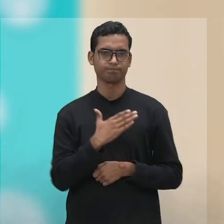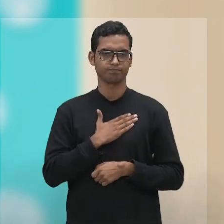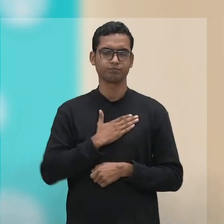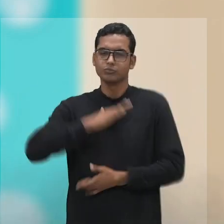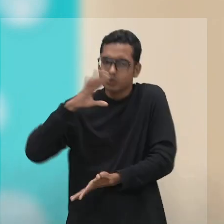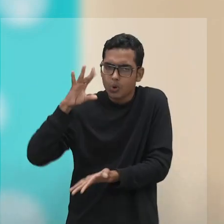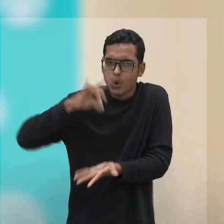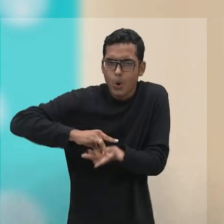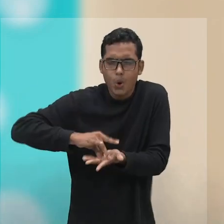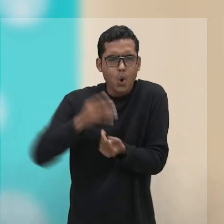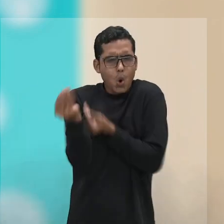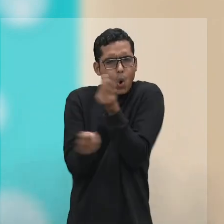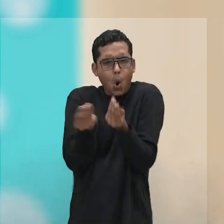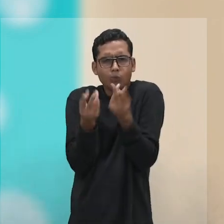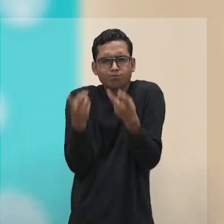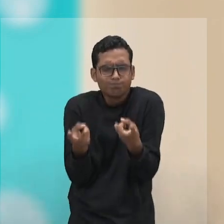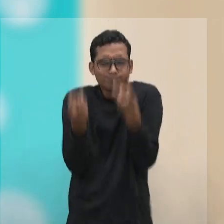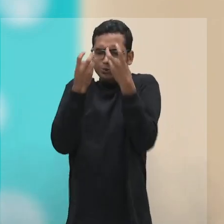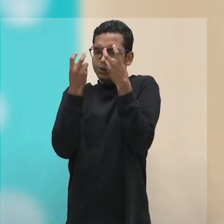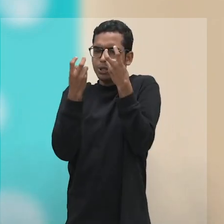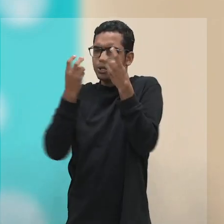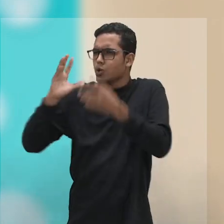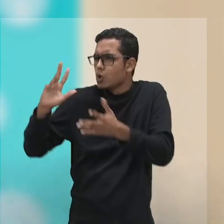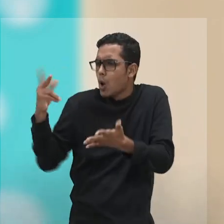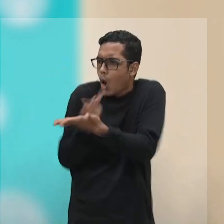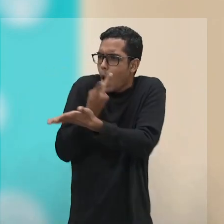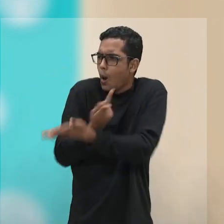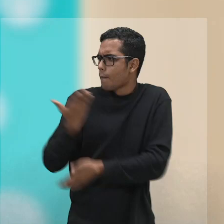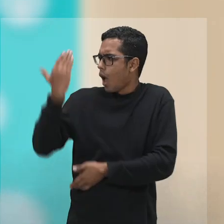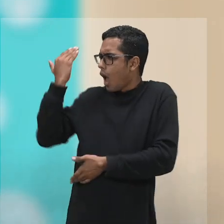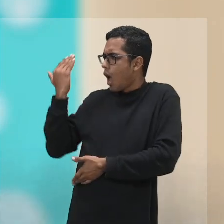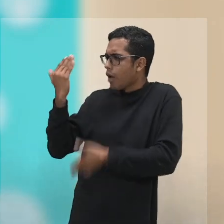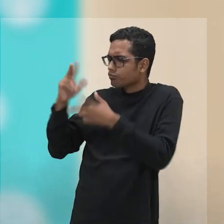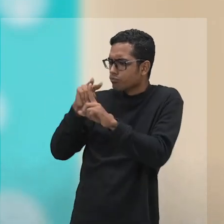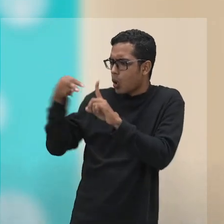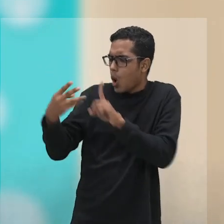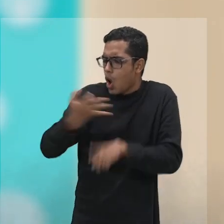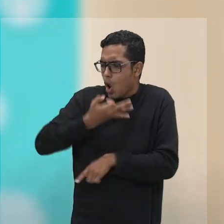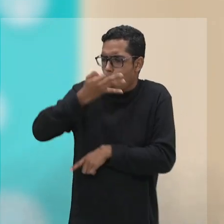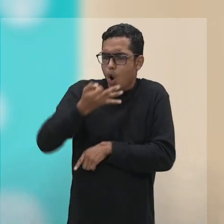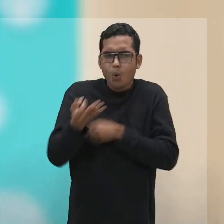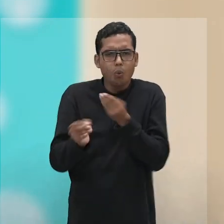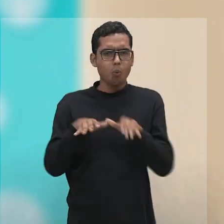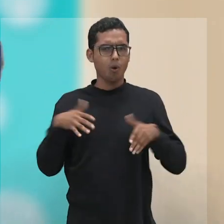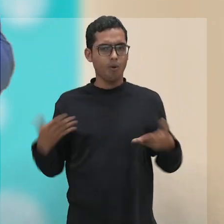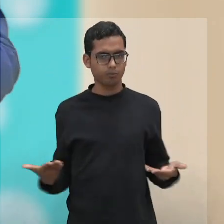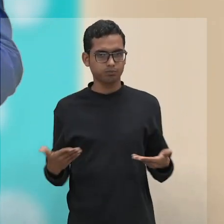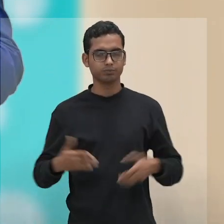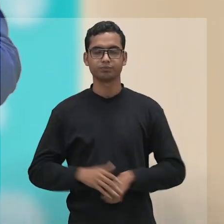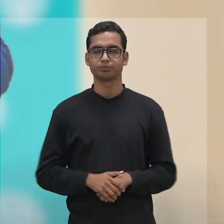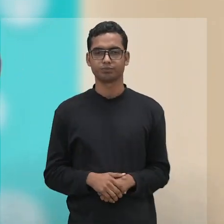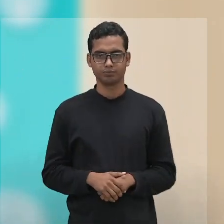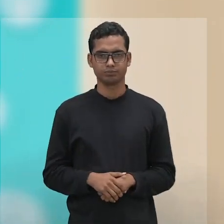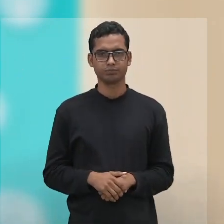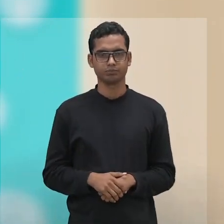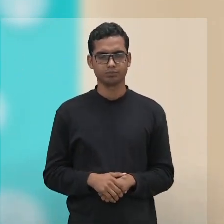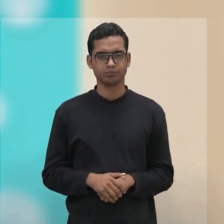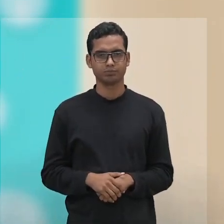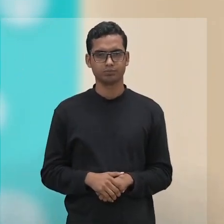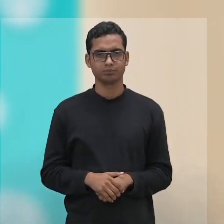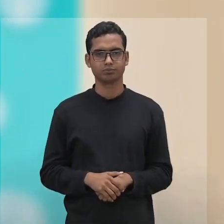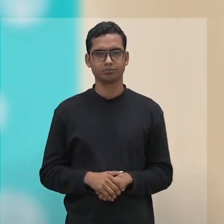observo, como eu vejo. Aconteceu isso, então agora nós vamos valorizar. Mas eu vou fazer o quê?